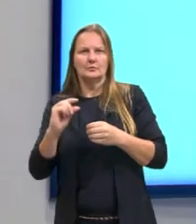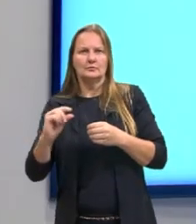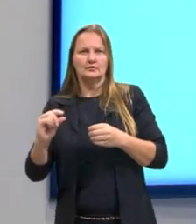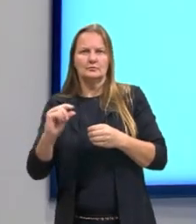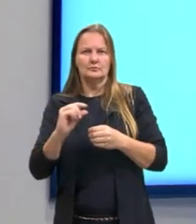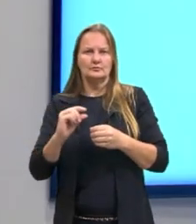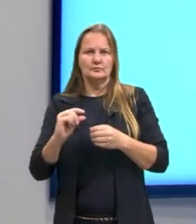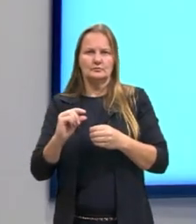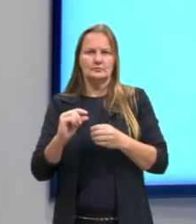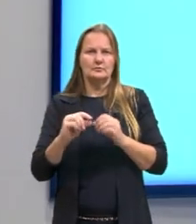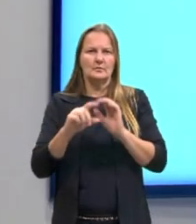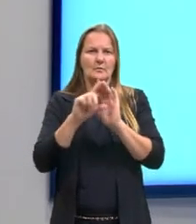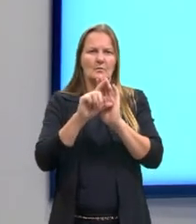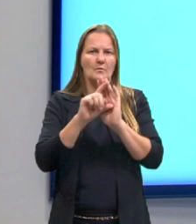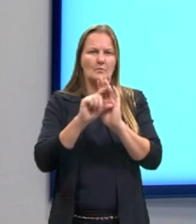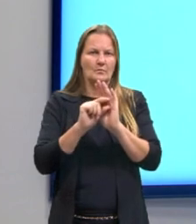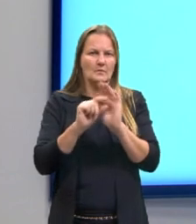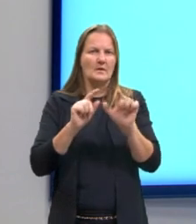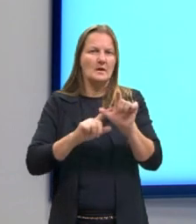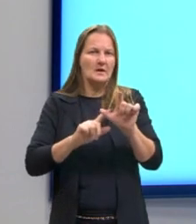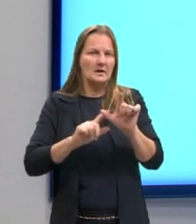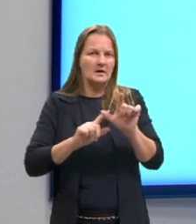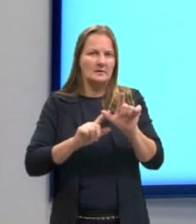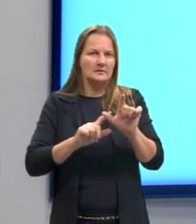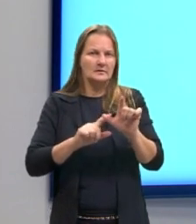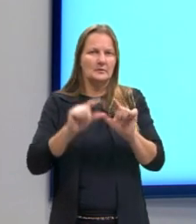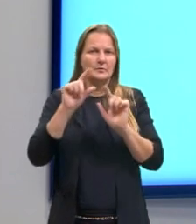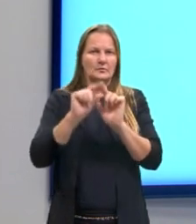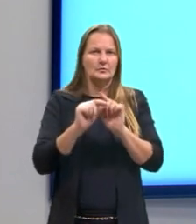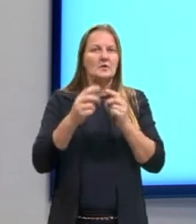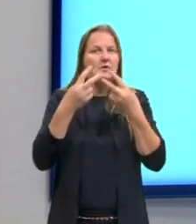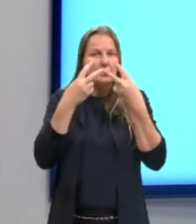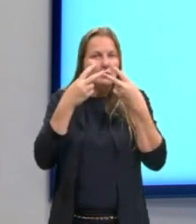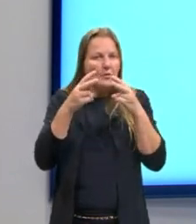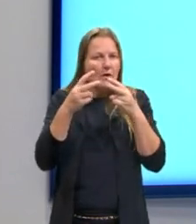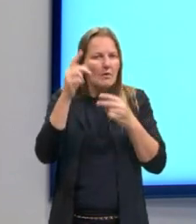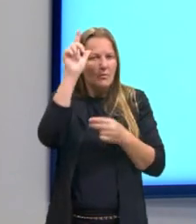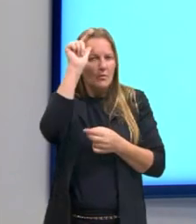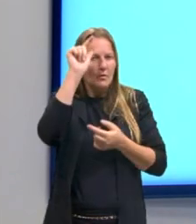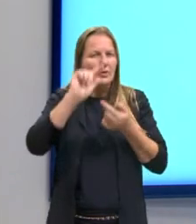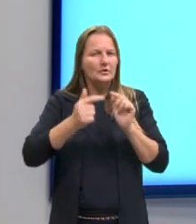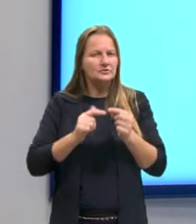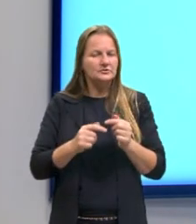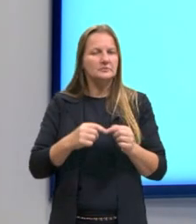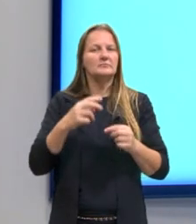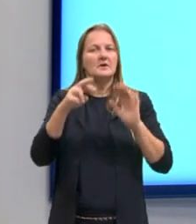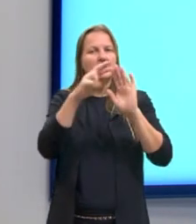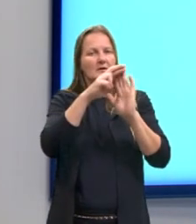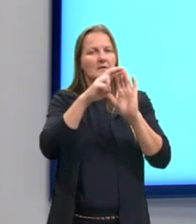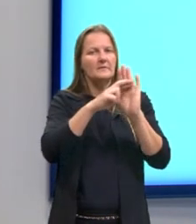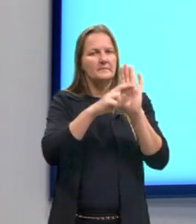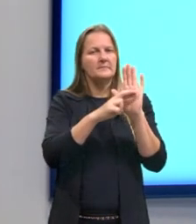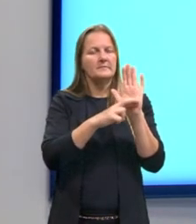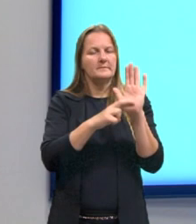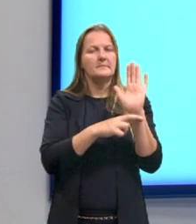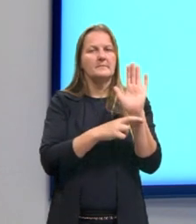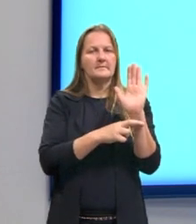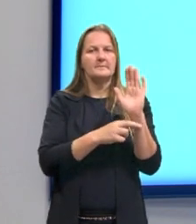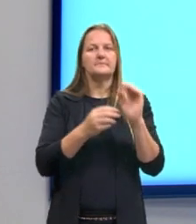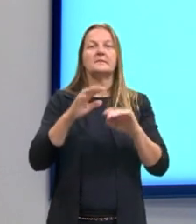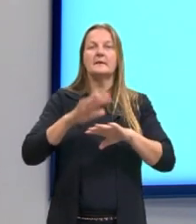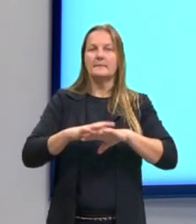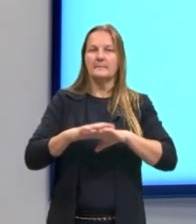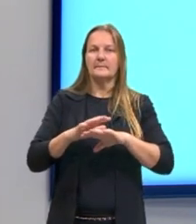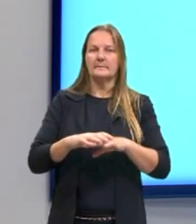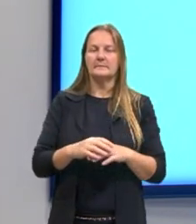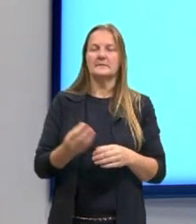os elementos internos dele são letras minúsculas, então aqui segue essa lógica, vai seguir com essa ideia de que os